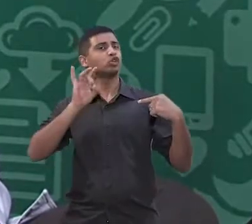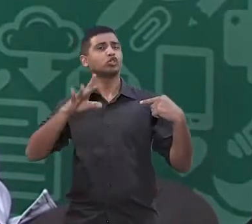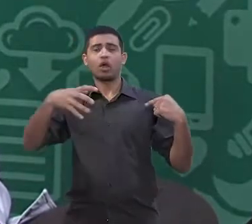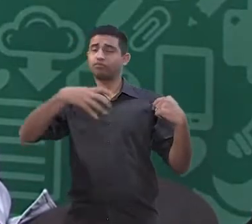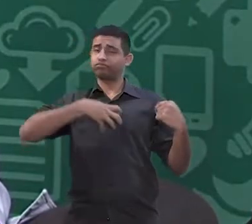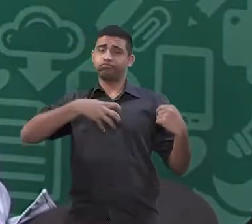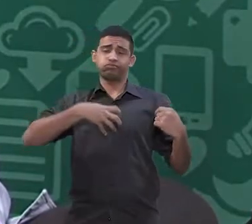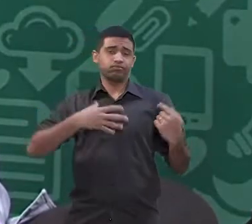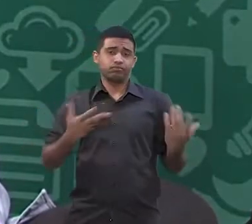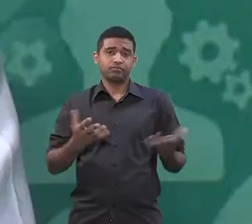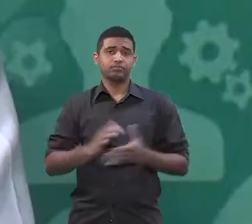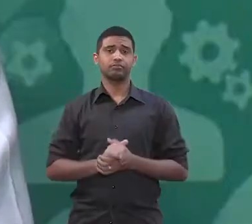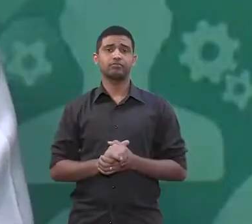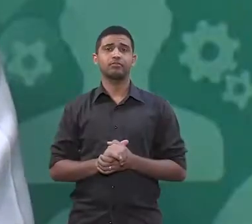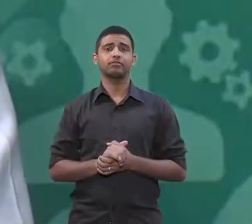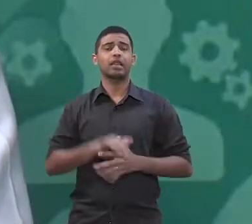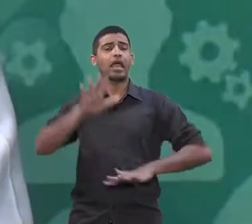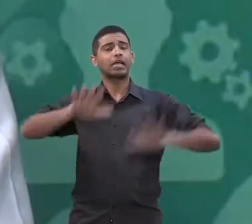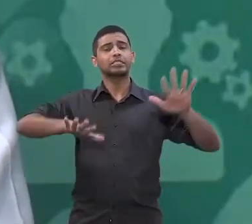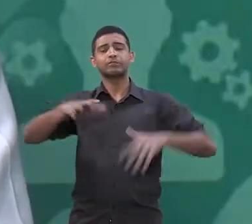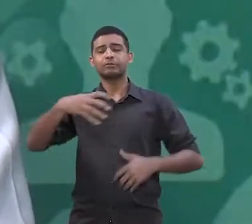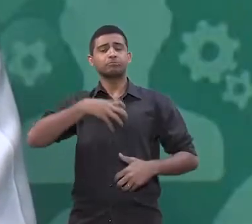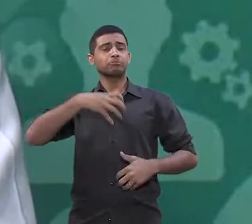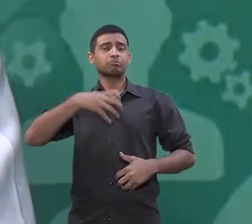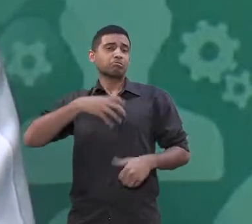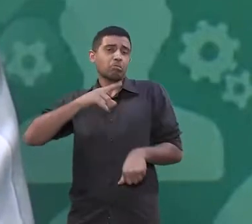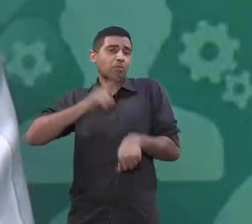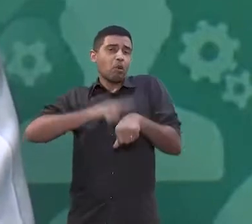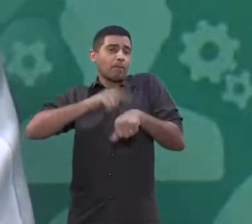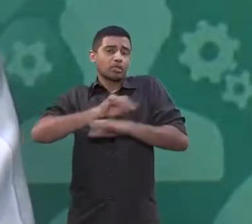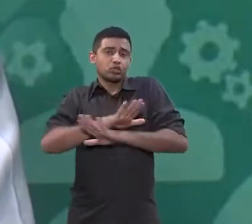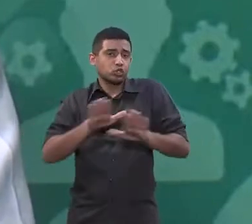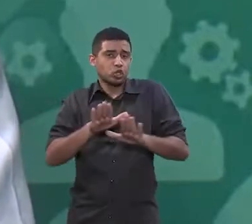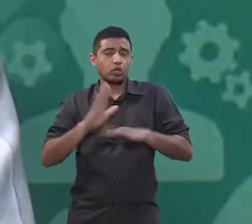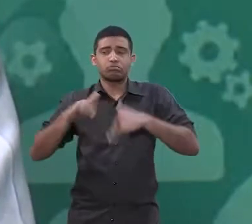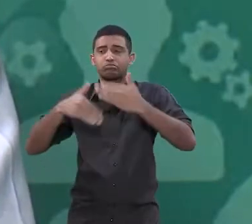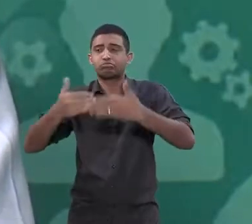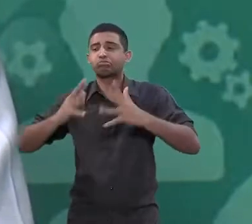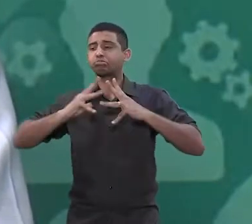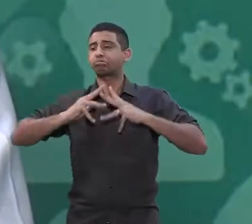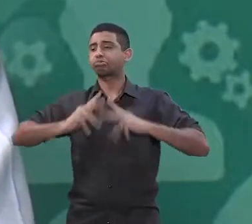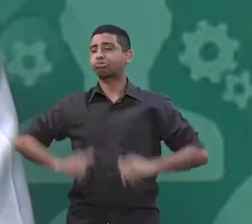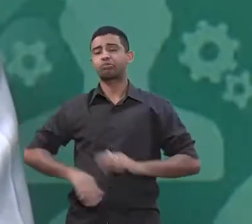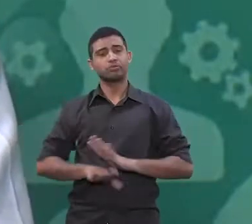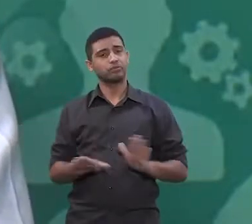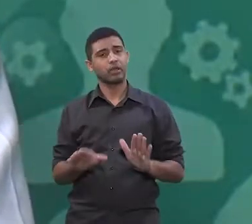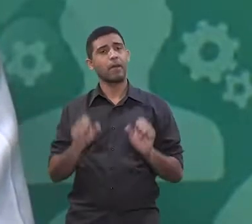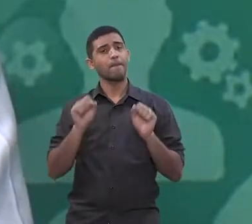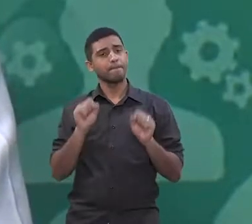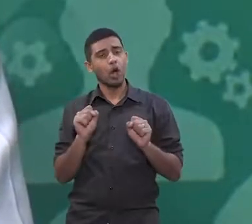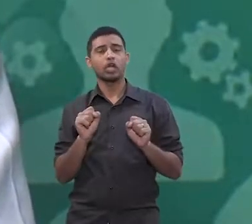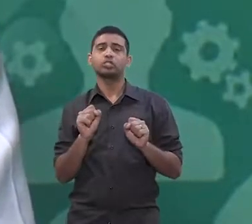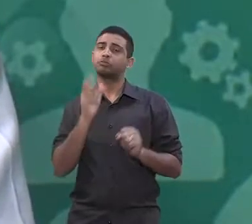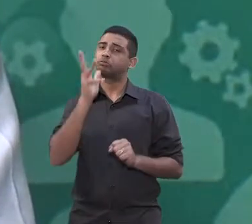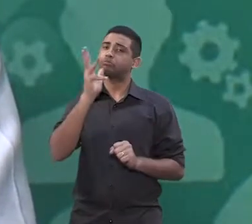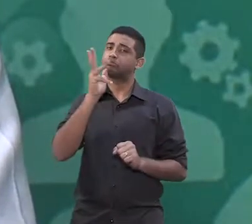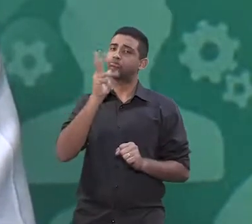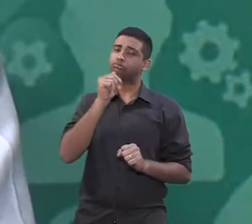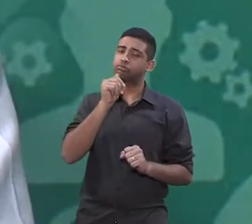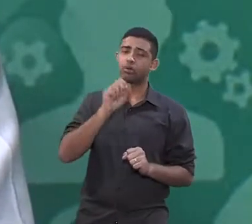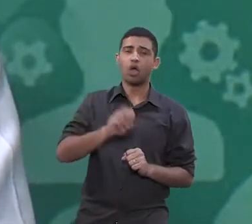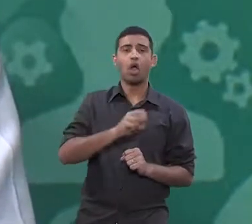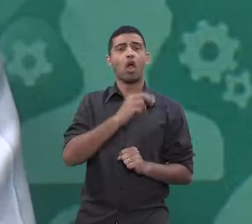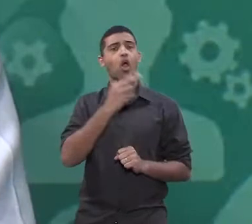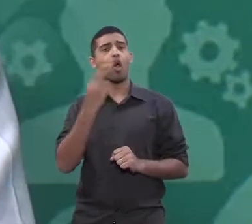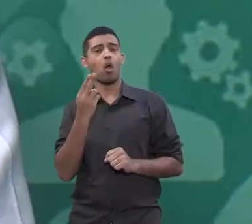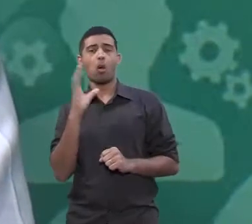apenas um sentimento. E às vezes um sentimento momentâneo, né? Que pode durar algum tempo, como